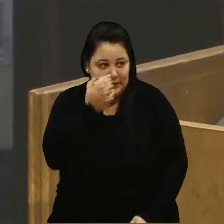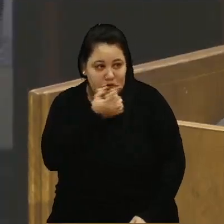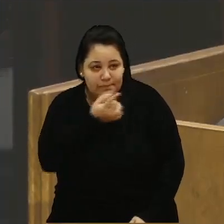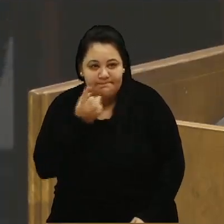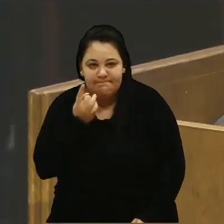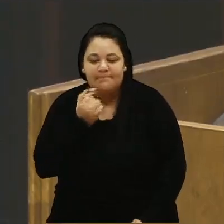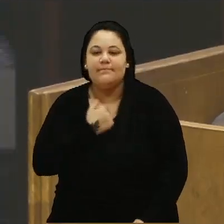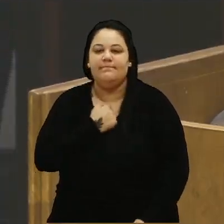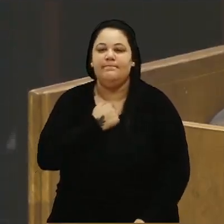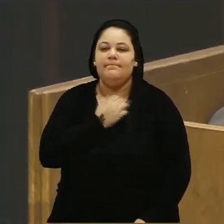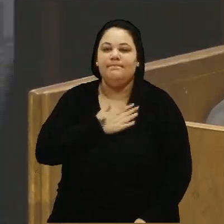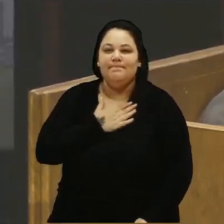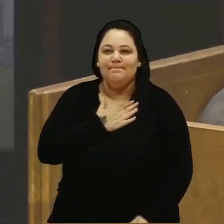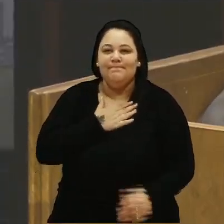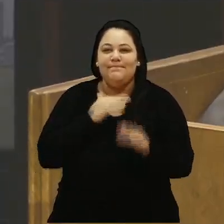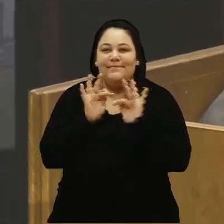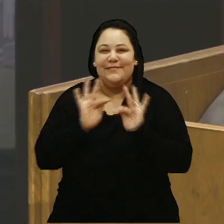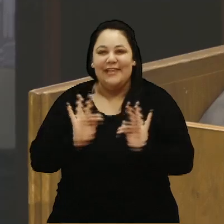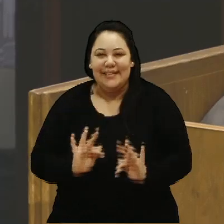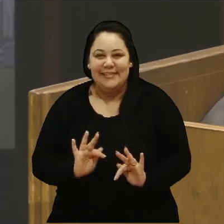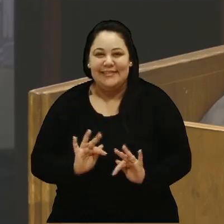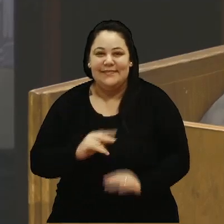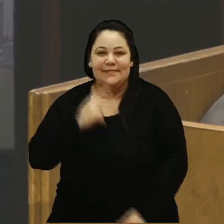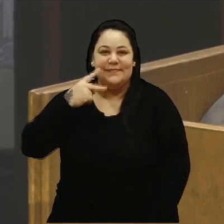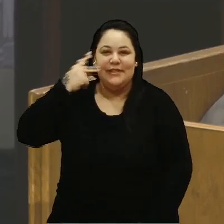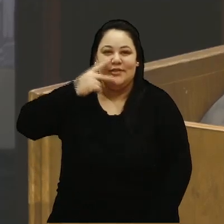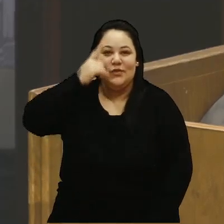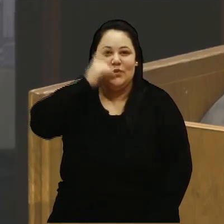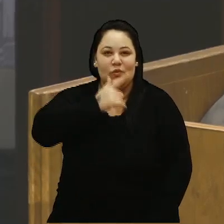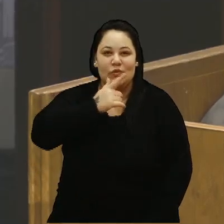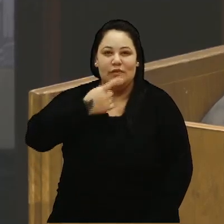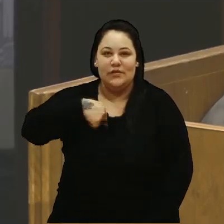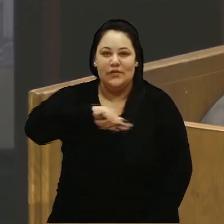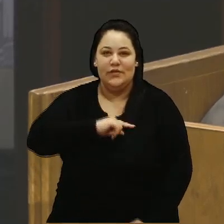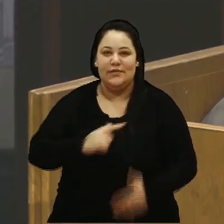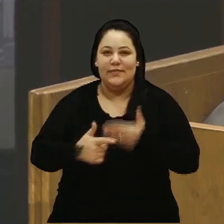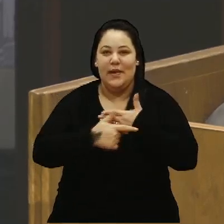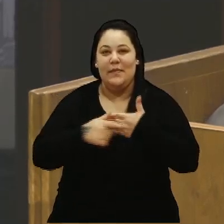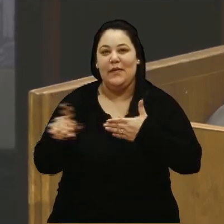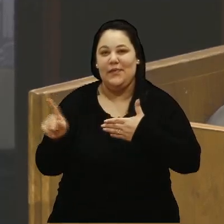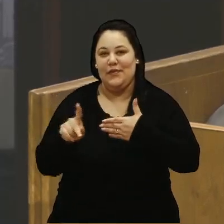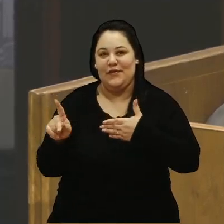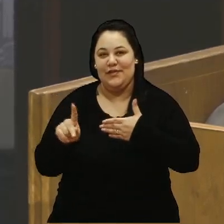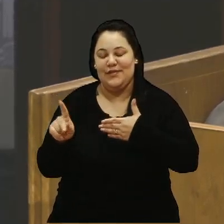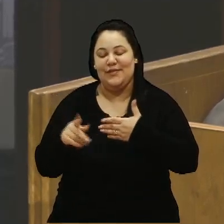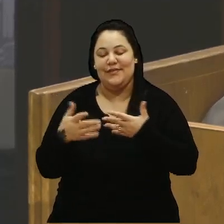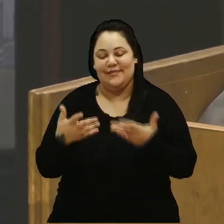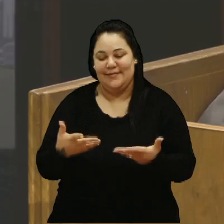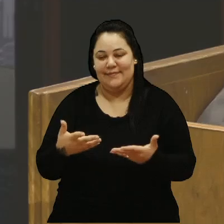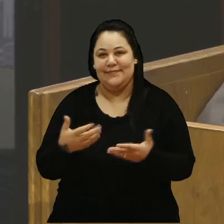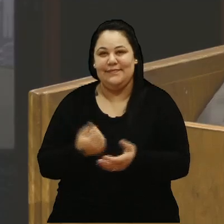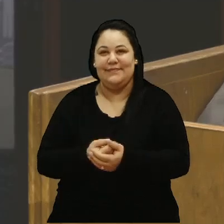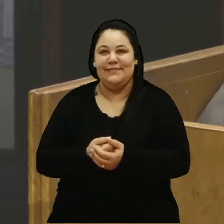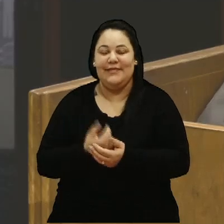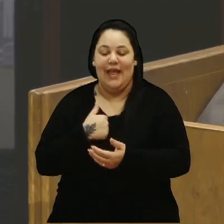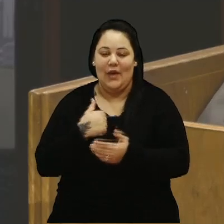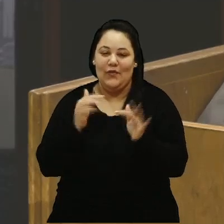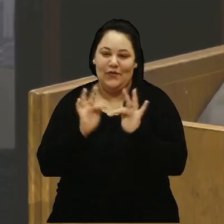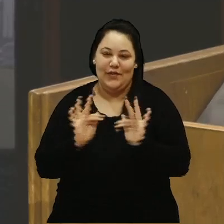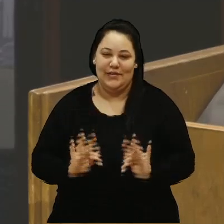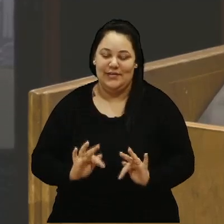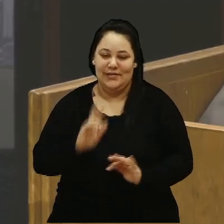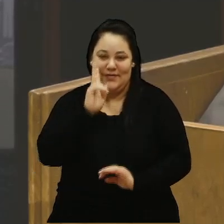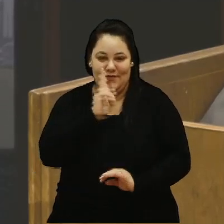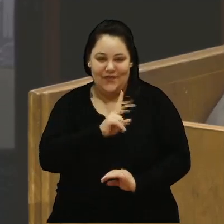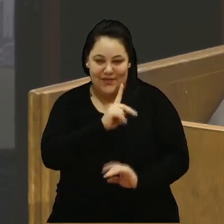muito feliz, vereador Lucas, nós somos professores, né? Fiquei muito feliz em ver a